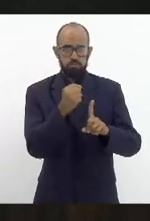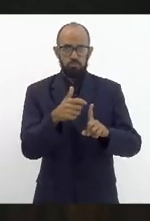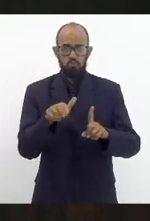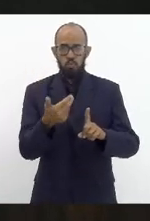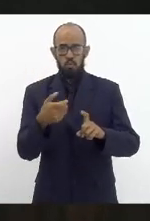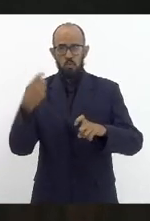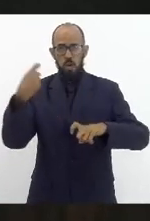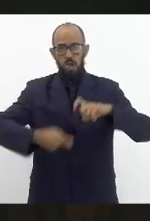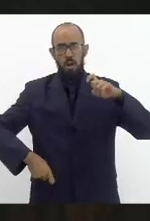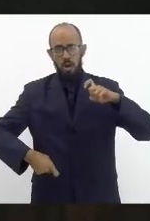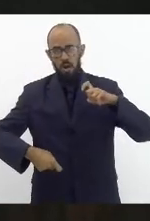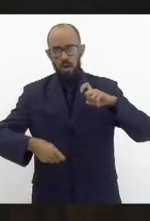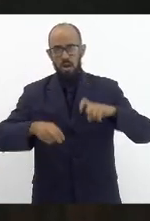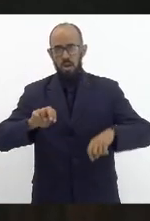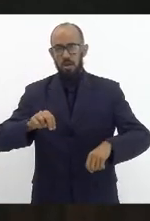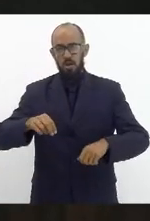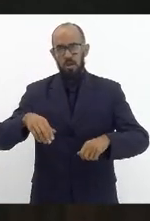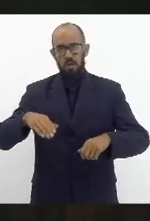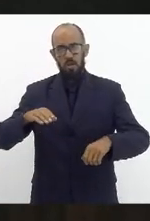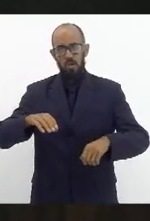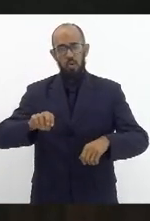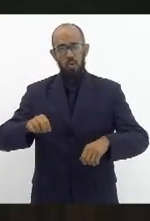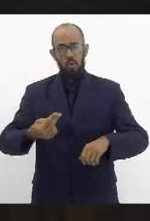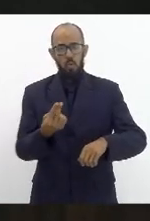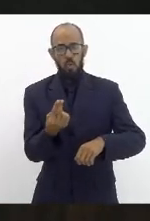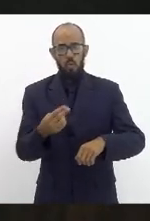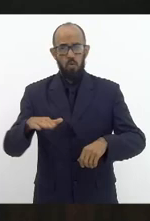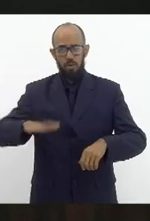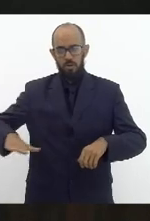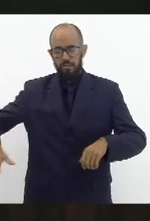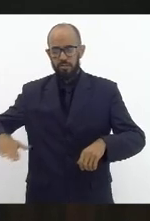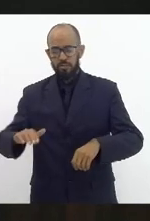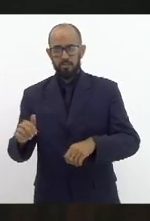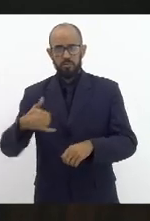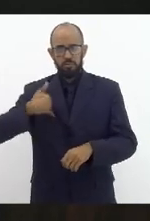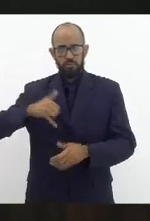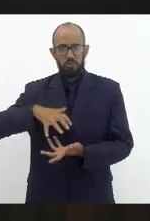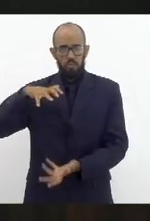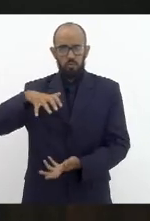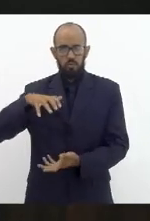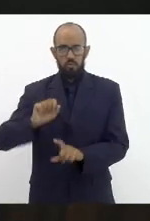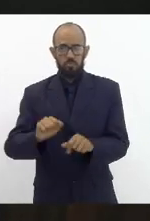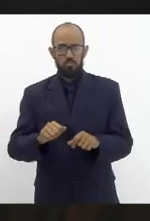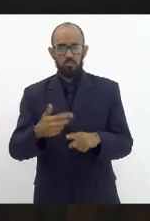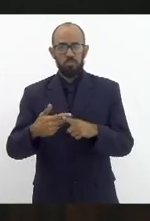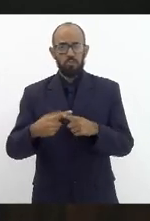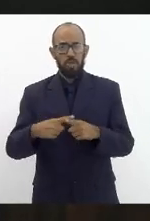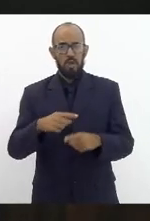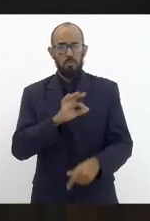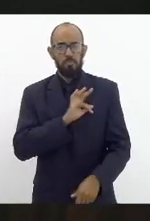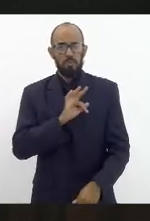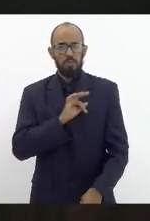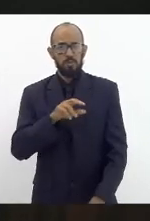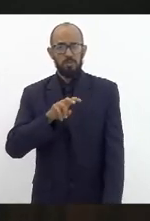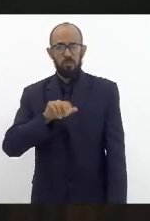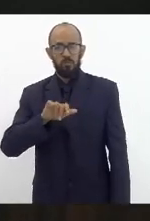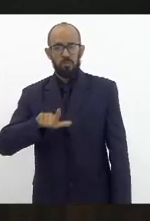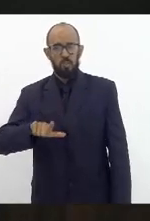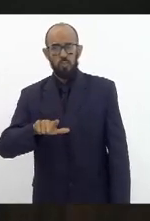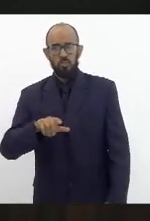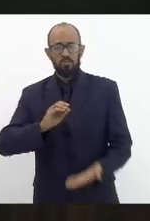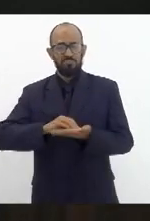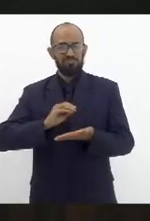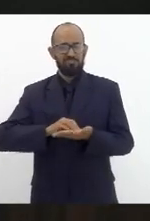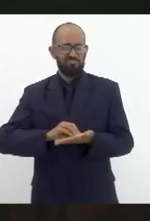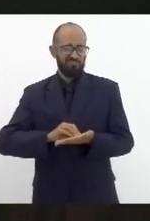assim, envolvendo crianças, principalmente, idosos. Então, hoje, a Polícia Civil enfrenta uma carência muito grande. E esse concurso, ele não